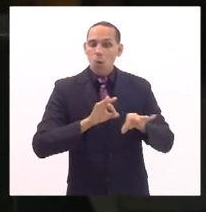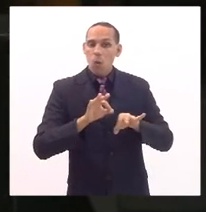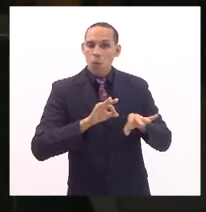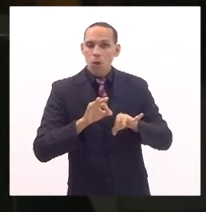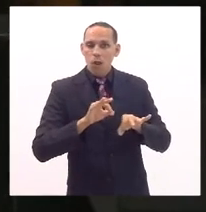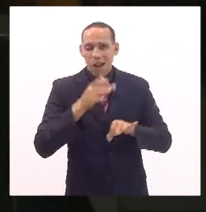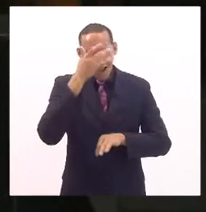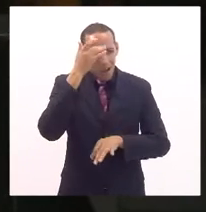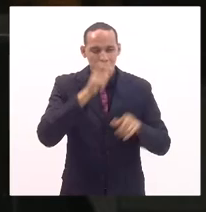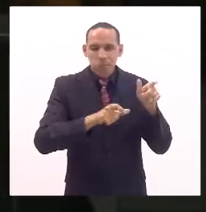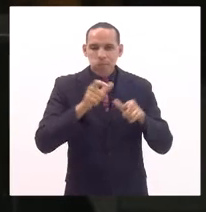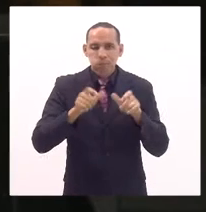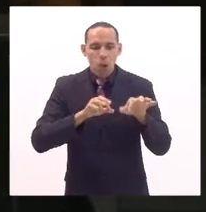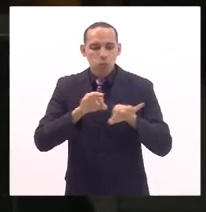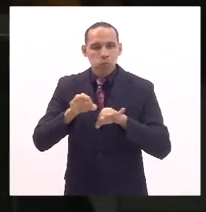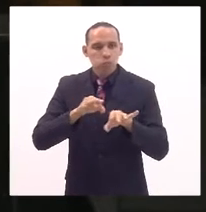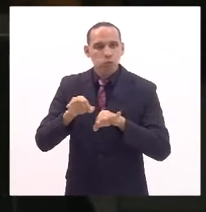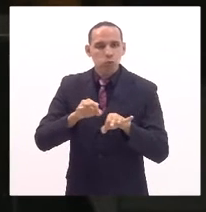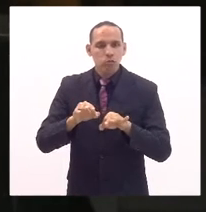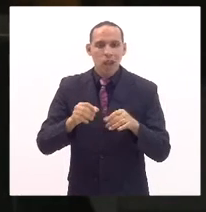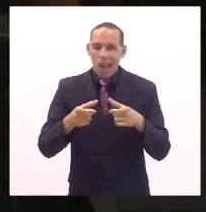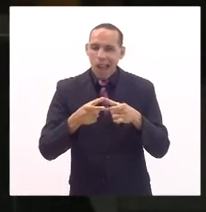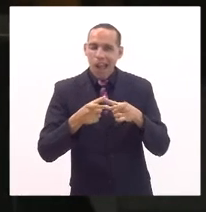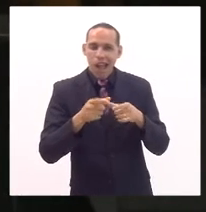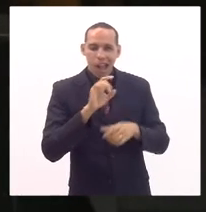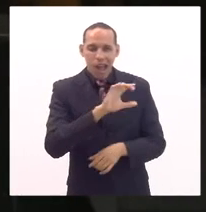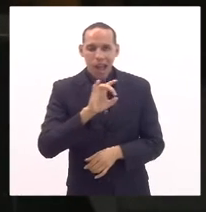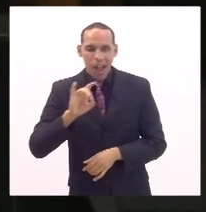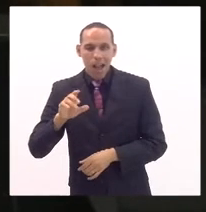acionário é da União